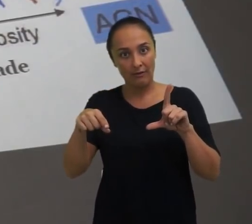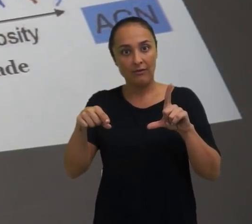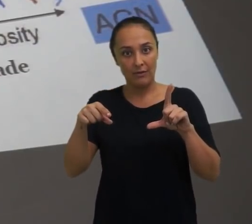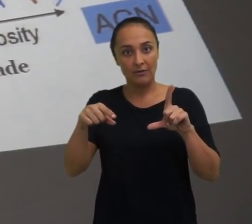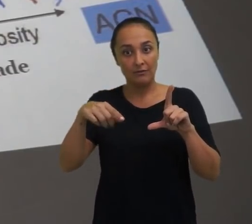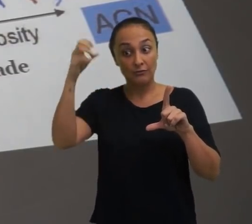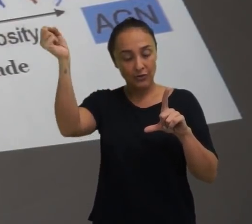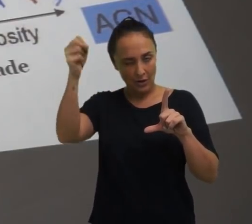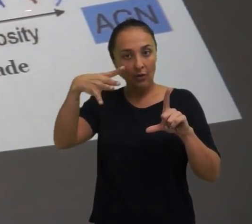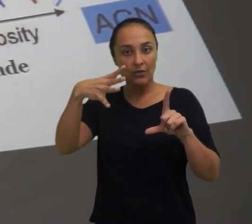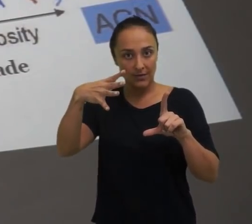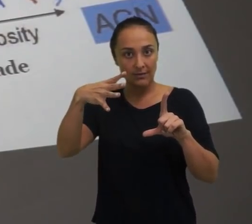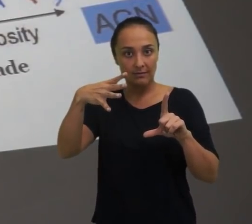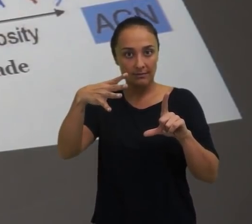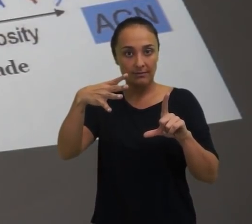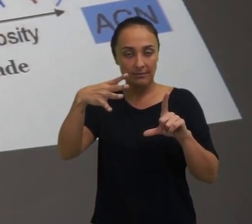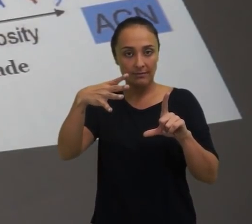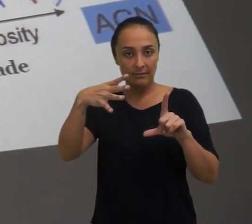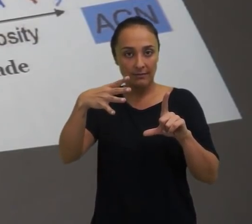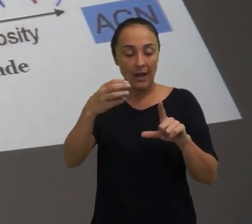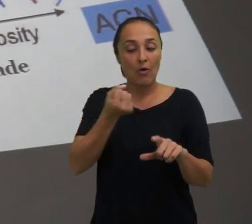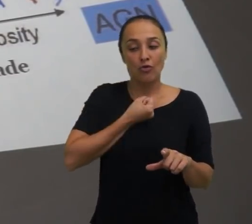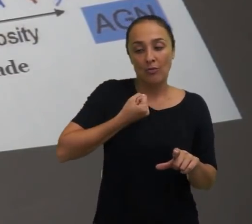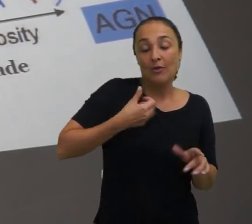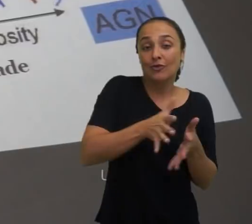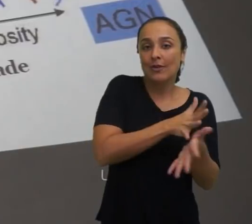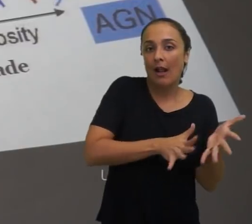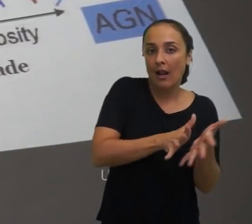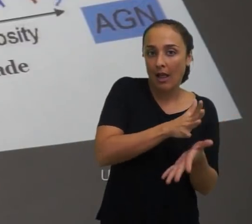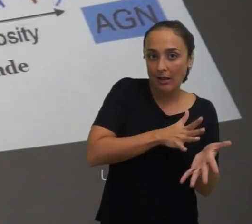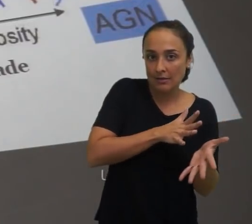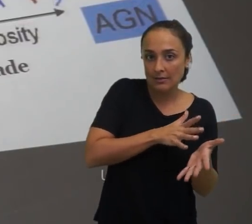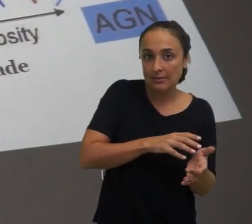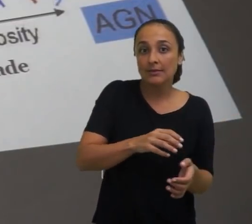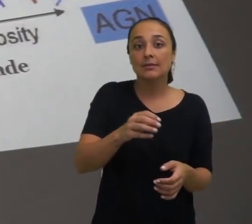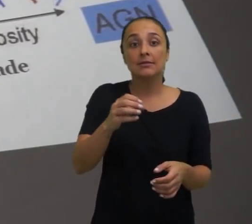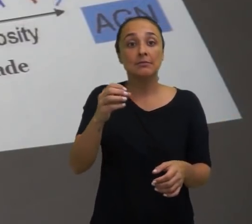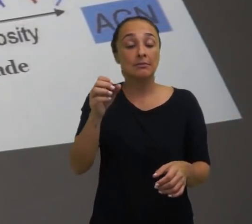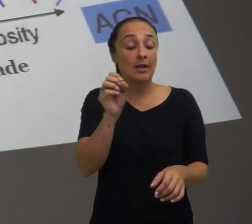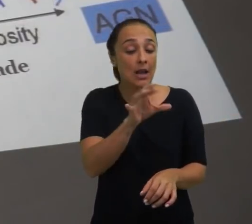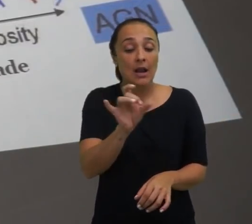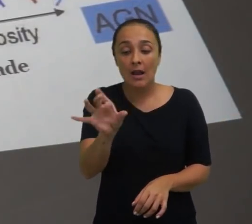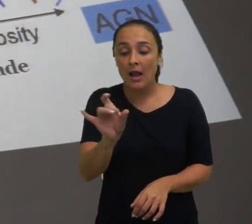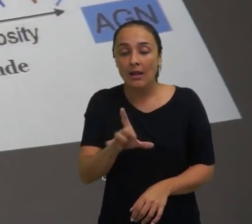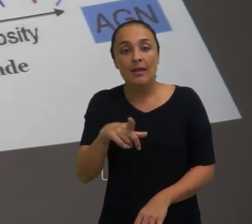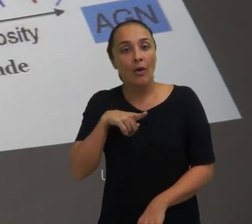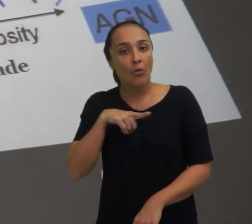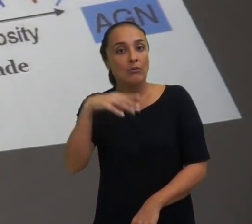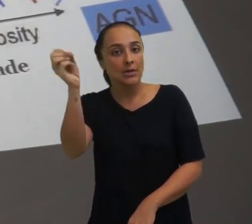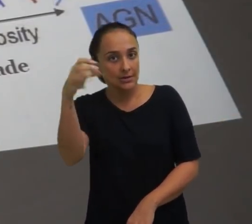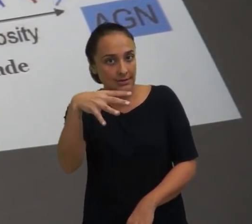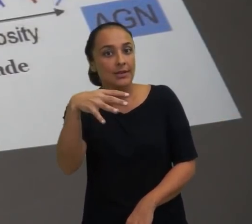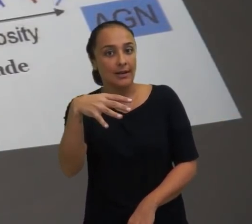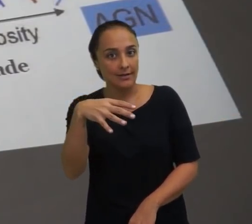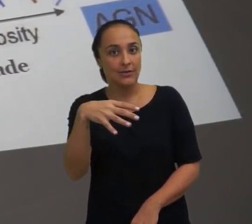basicamente, essa curva aqui é um histograma, é um número de galáxias que existem com uma dada